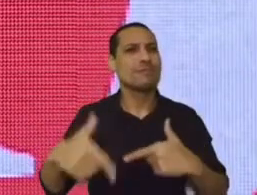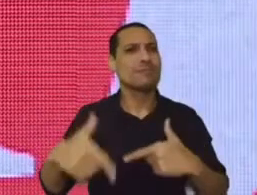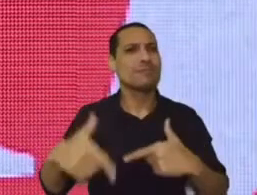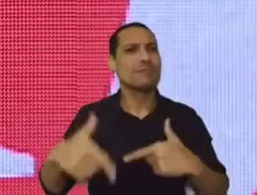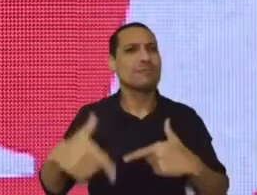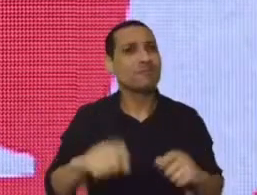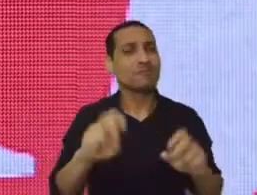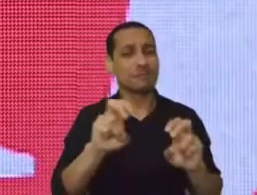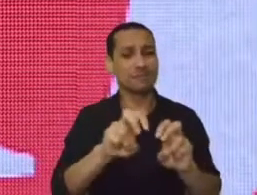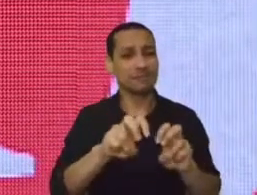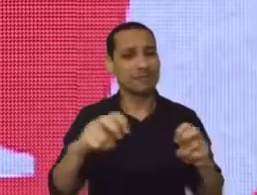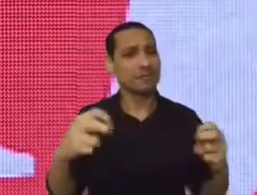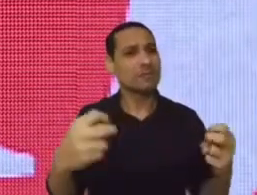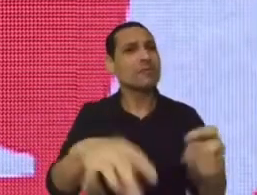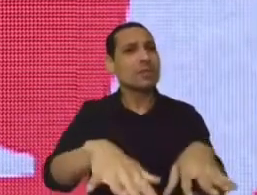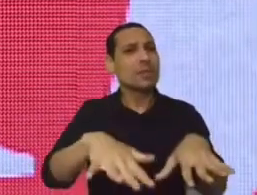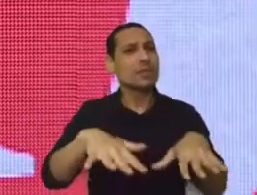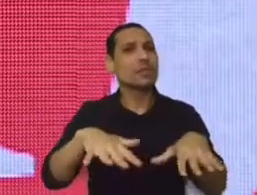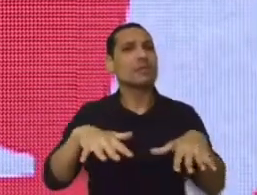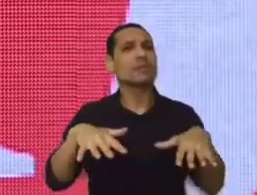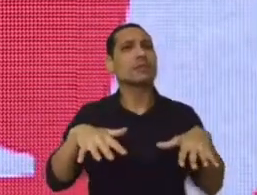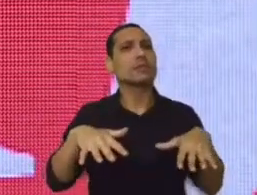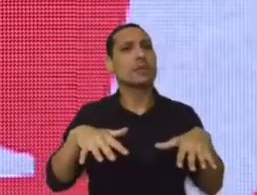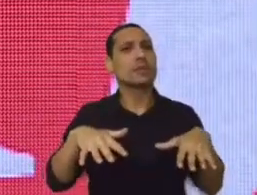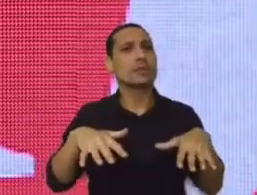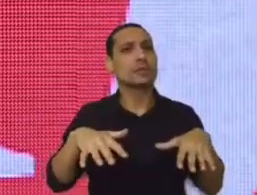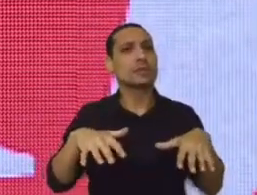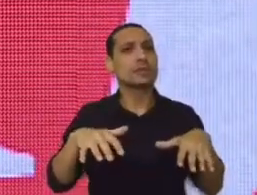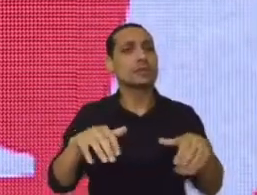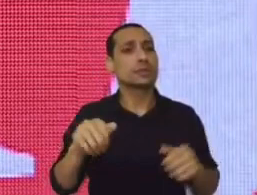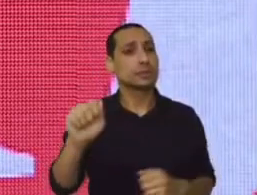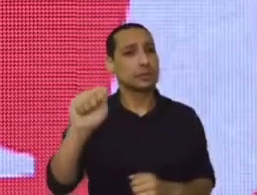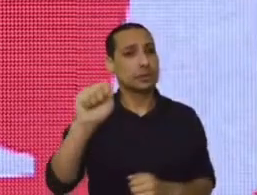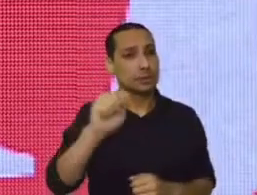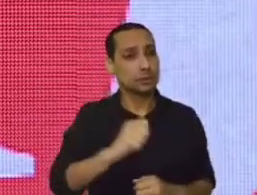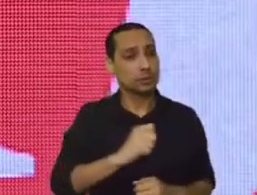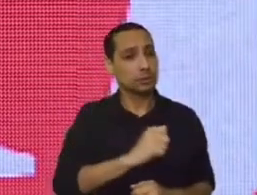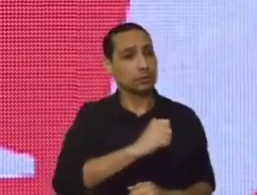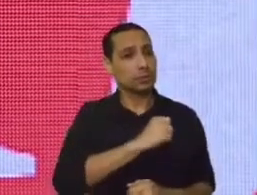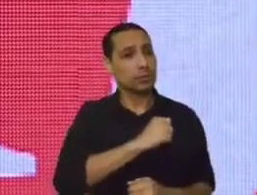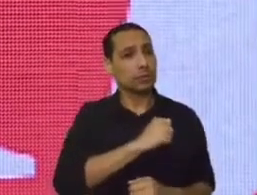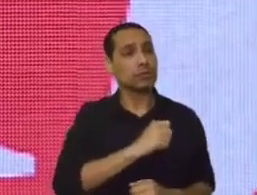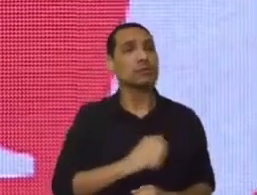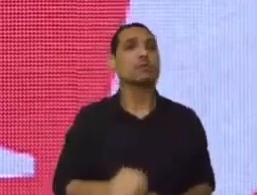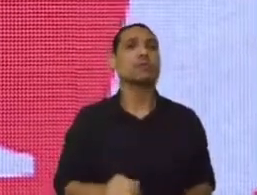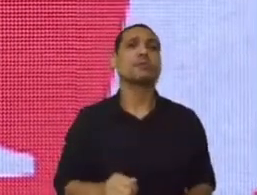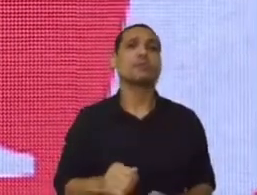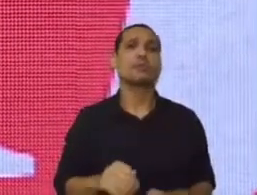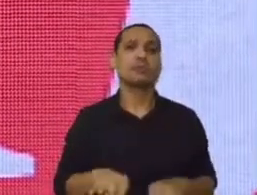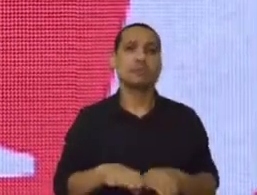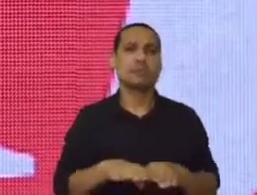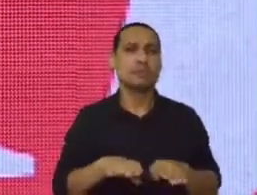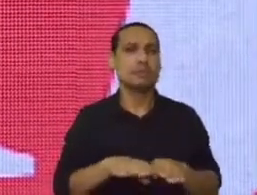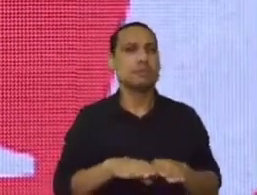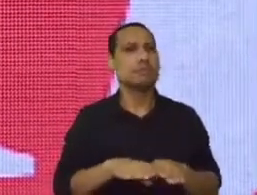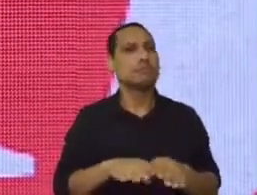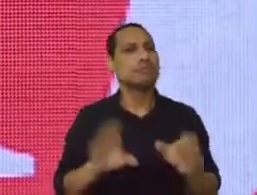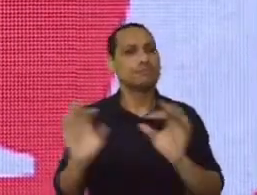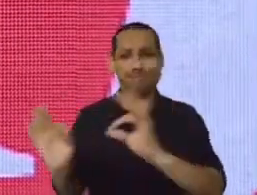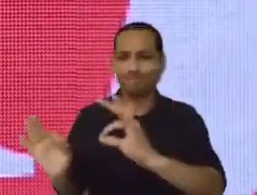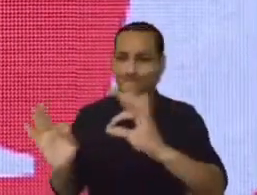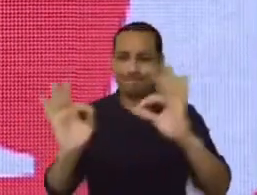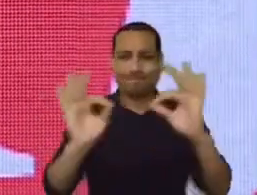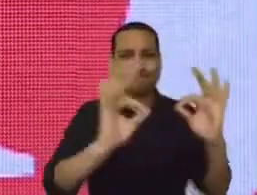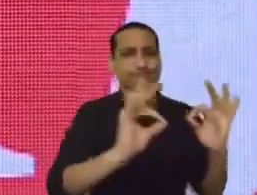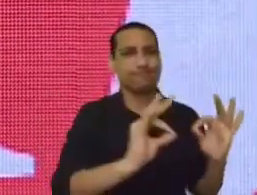assessores, porque quando a gente chega aqui, né, a gente está assistindo a abertura da 16ª plenária, acho que nem todo mundo tem ideia